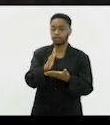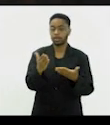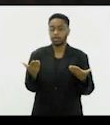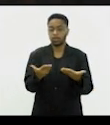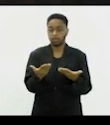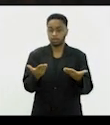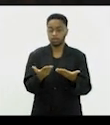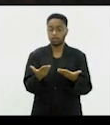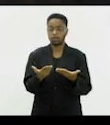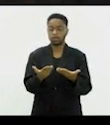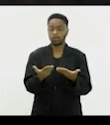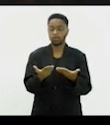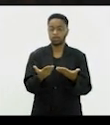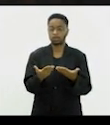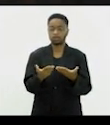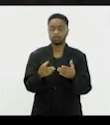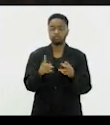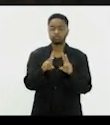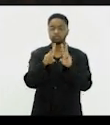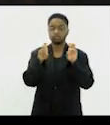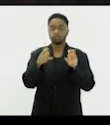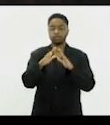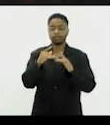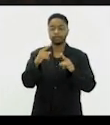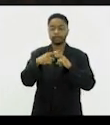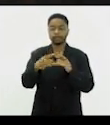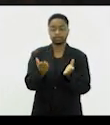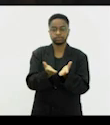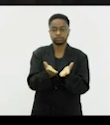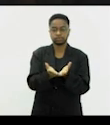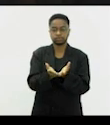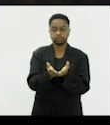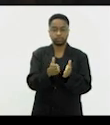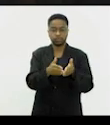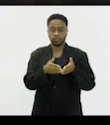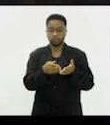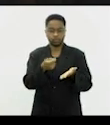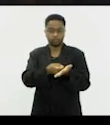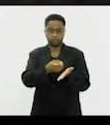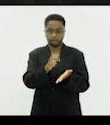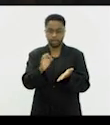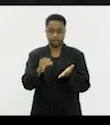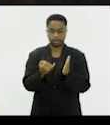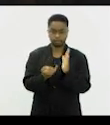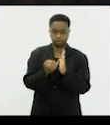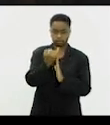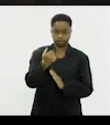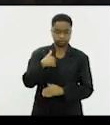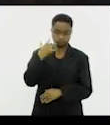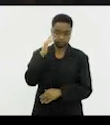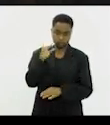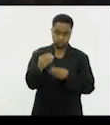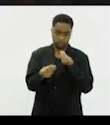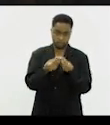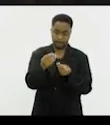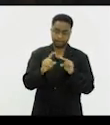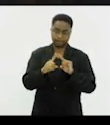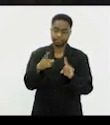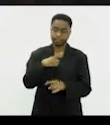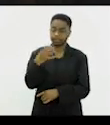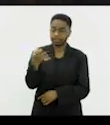aquela postulação das igrejas evangélicas, de isenção, etc. Eu não sei o que vai sair daquilo ali, mas com